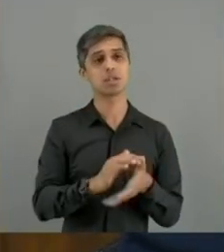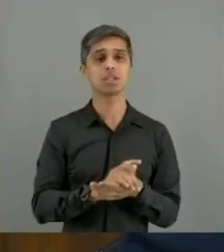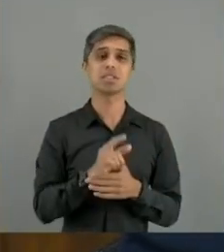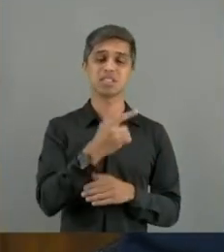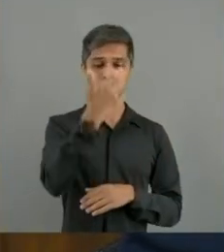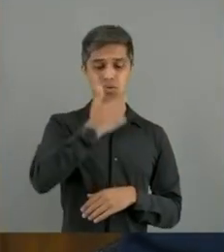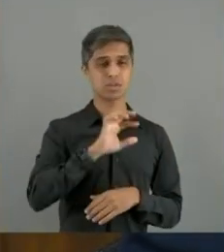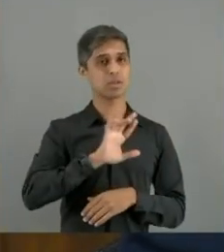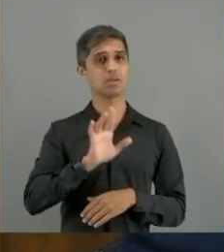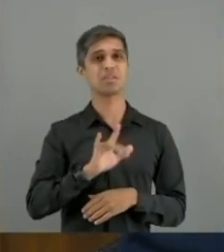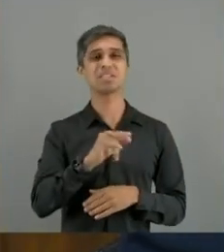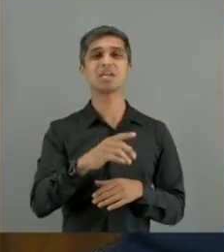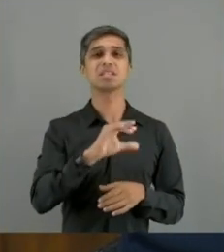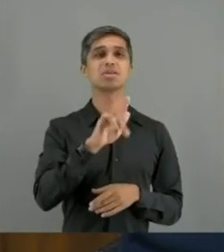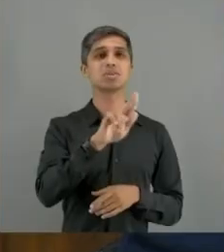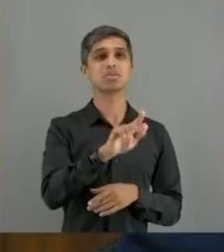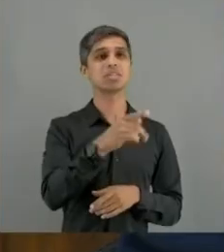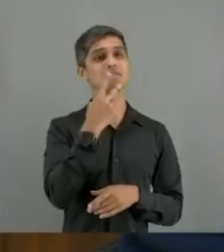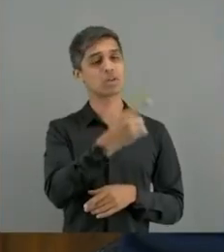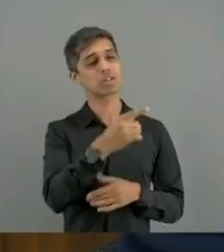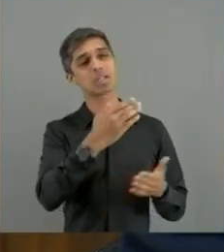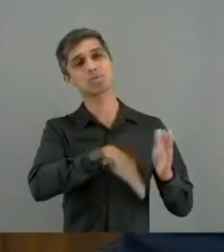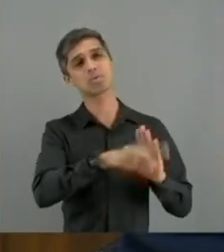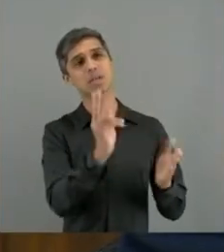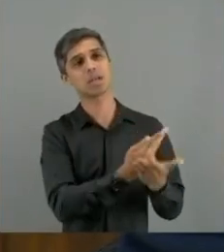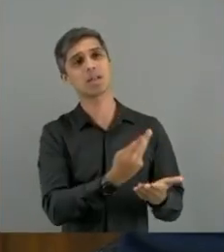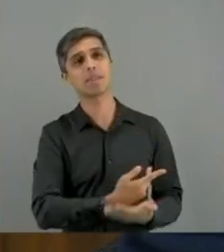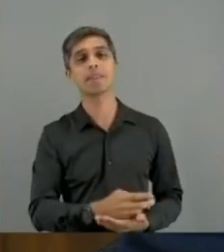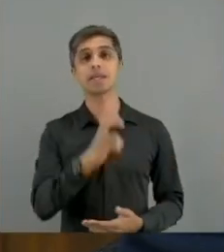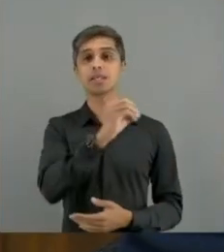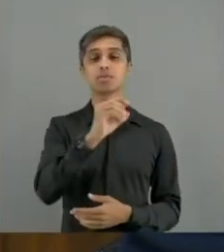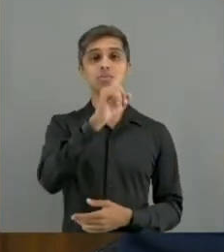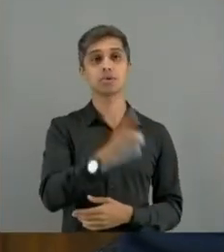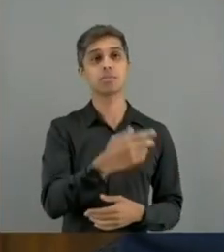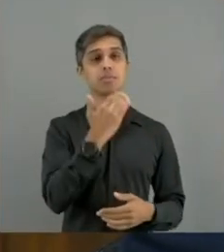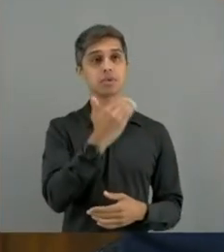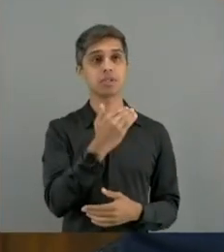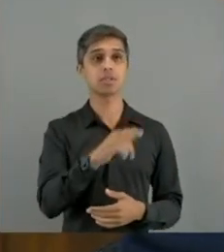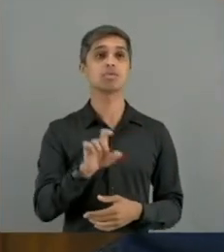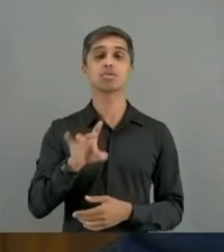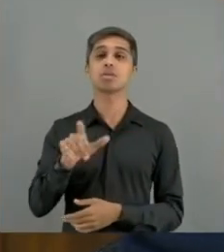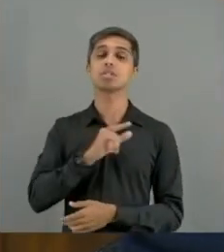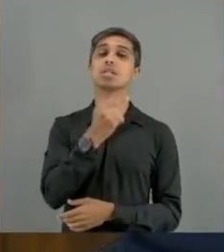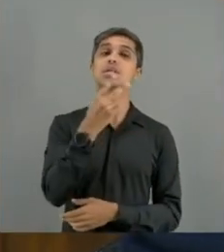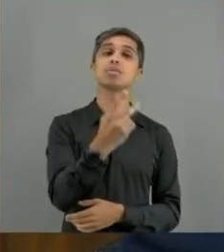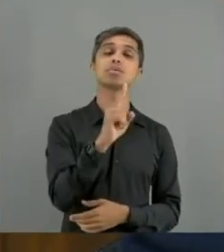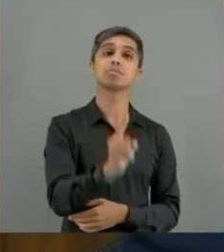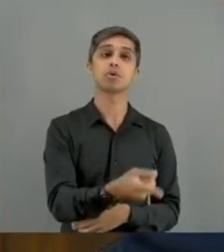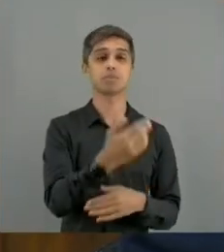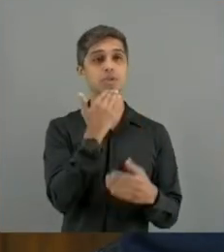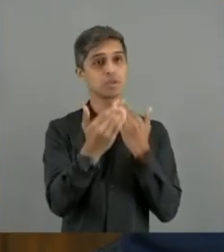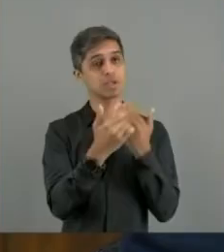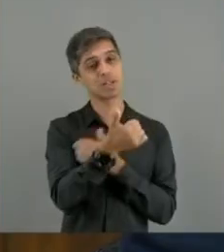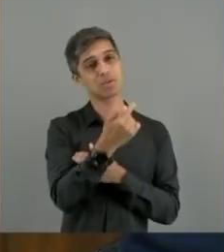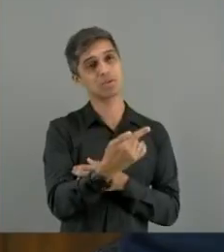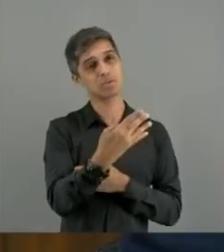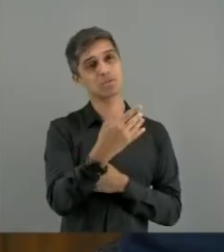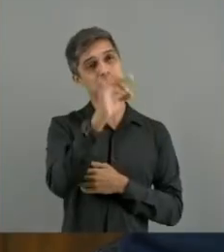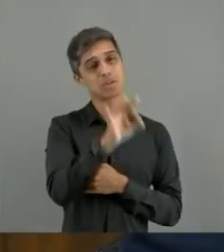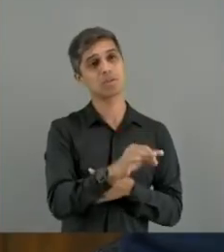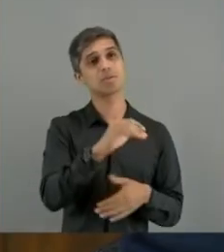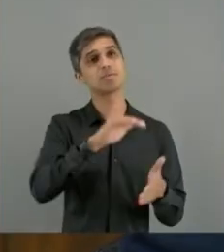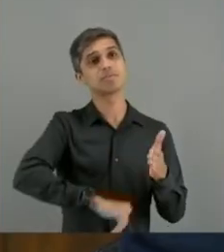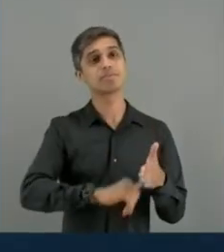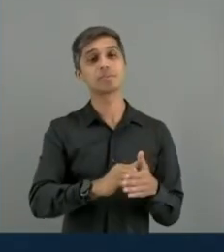aqui é a CGU, que a senhora, inclusive, disse que está toda errada, né? 500 mil pedidos, ó. Só 72 mil, de fato, foram incluídos, 14%. Com desconto.